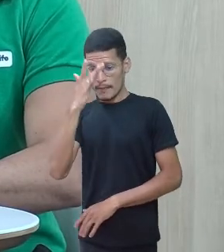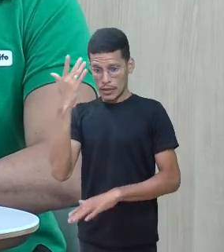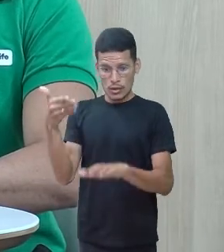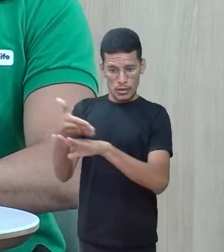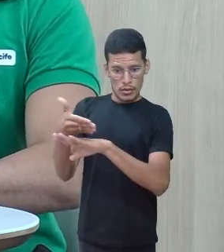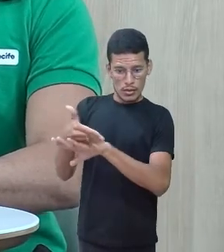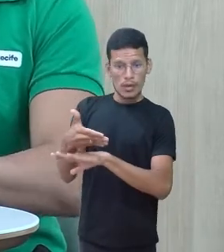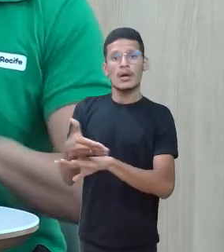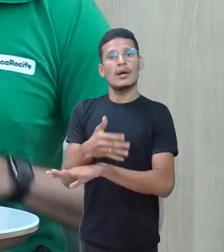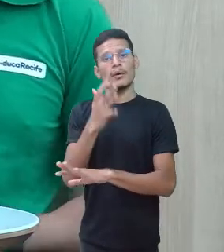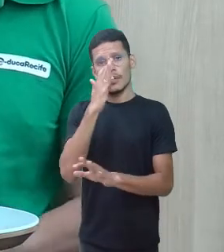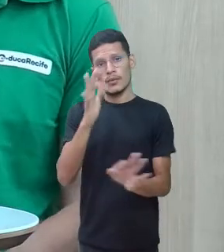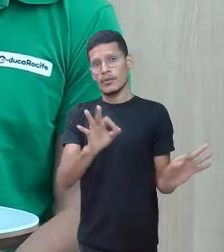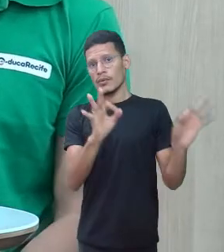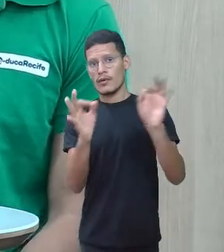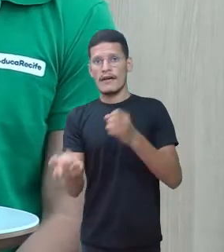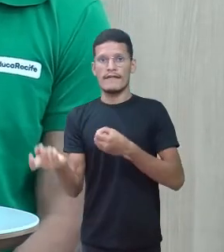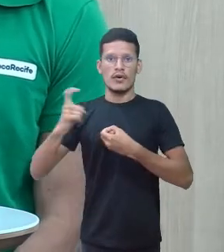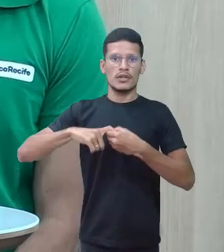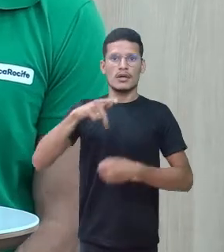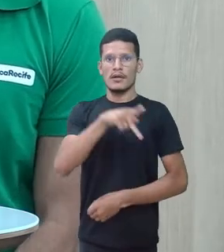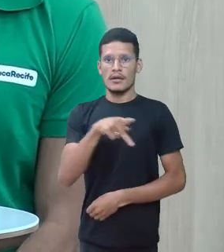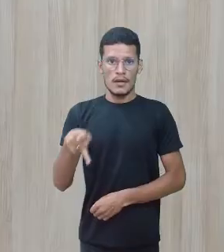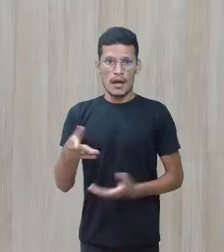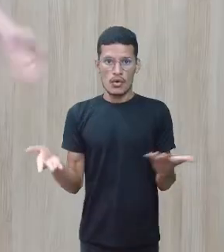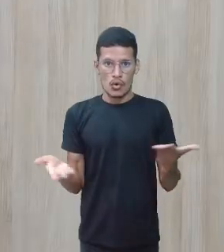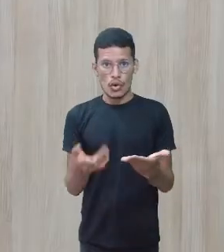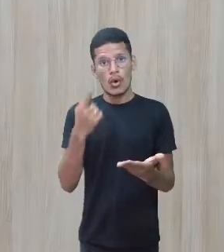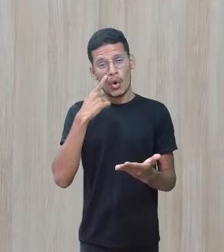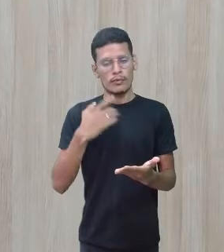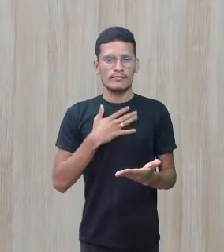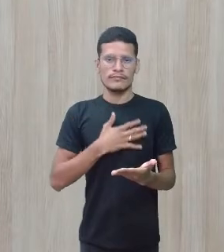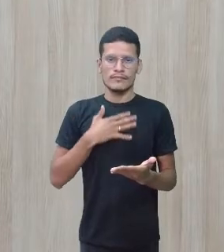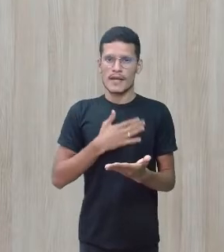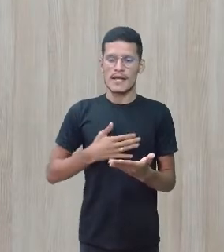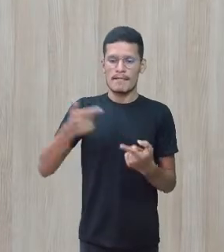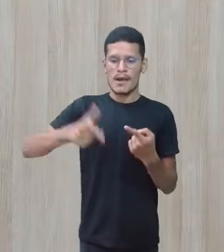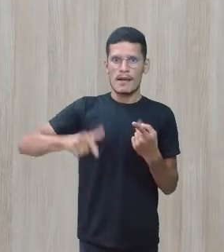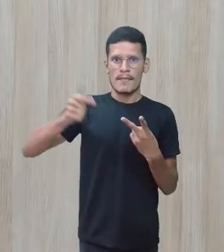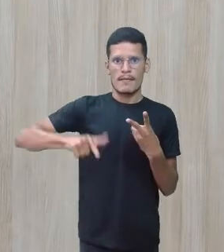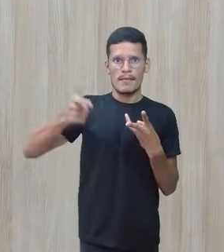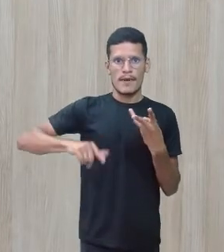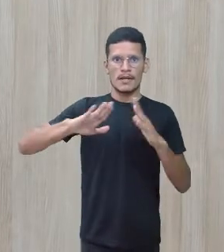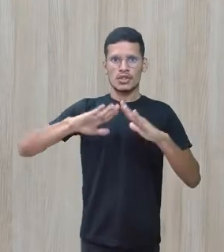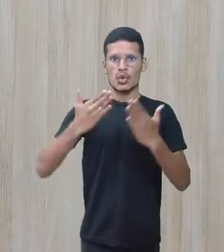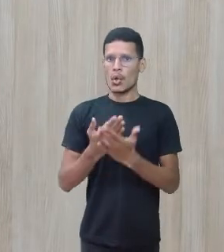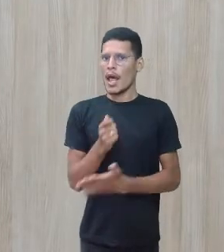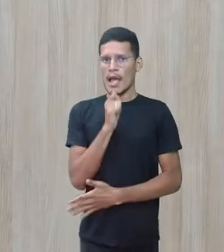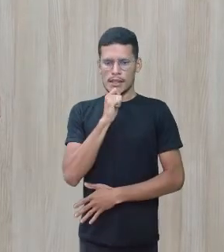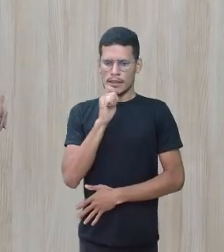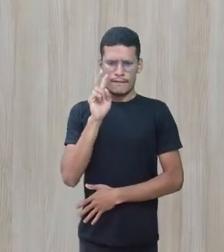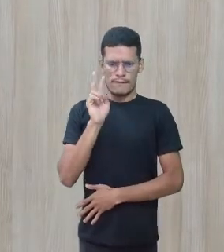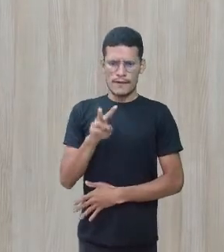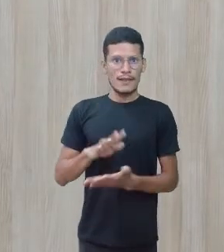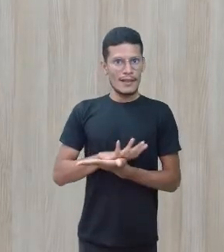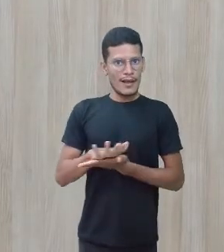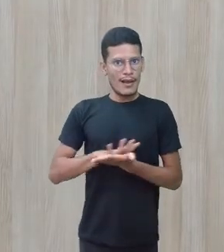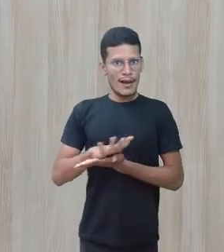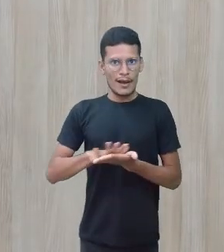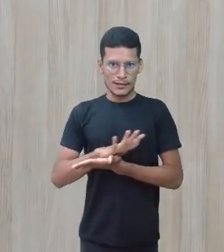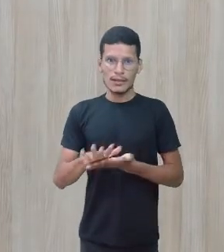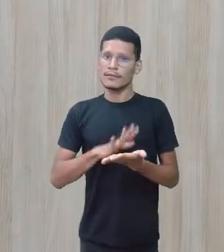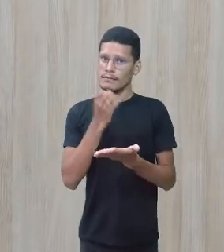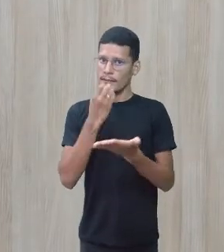gente e eu vou voltar com o Briane agora. Estou gostando de ver mais escolas chegando, né? Escolas que a gente ainda não tinha ouvido até então.